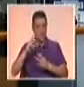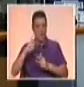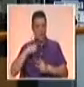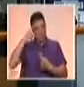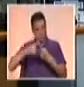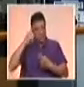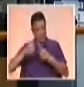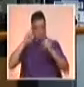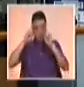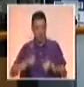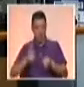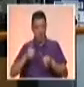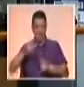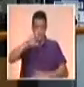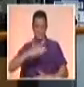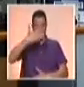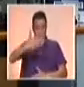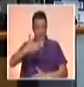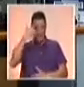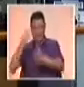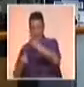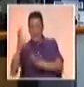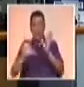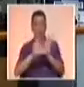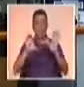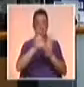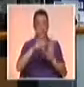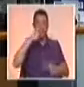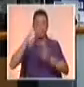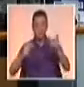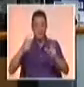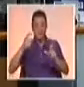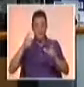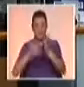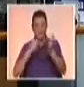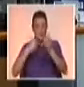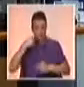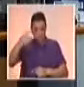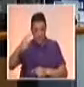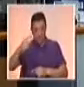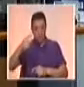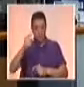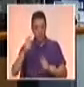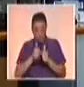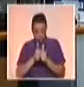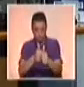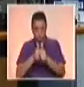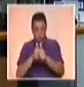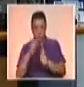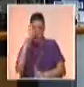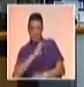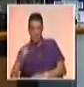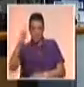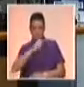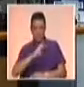nosso objetivo primeiro, é criar condições para que as pessoas com necessidades especiais consigam acompanhar as